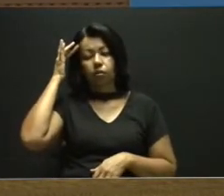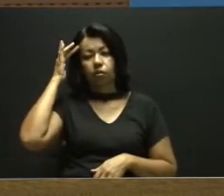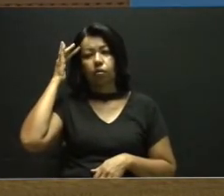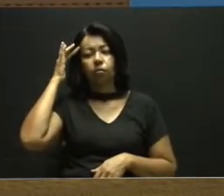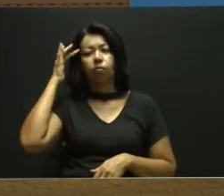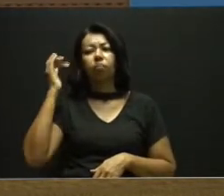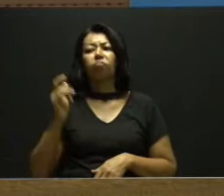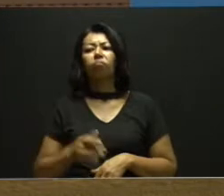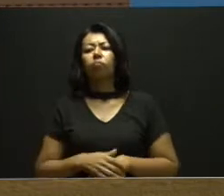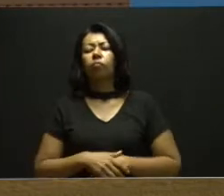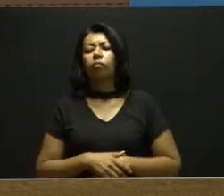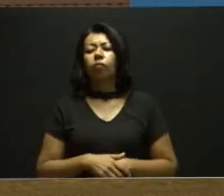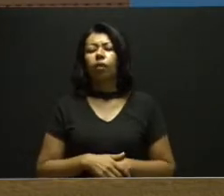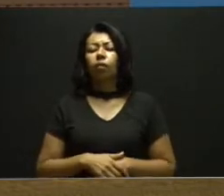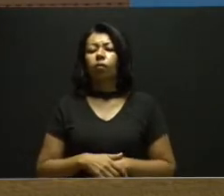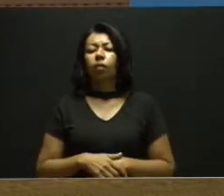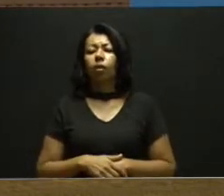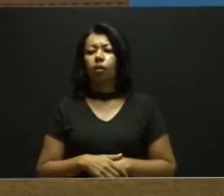esculpida